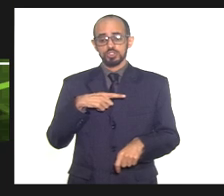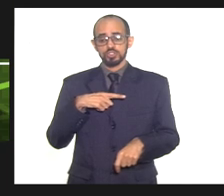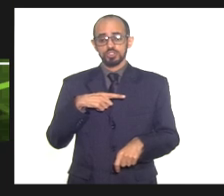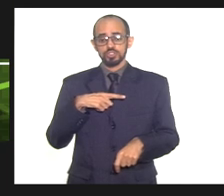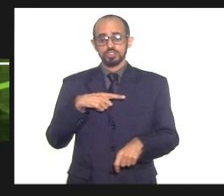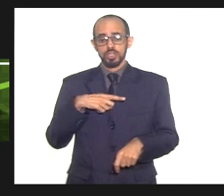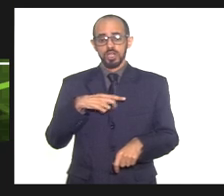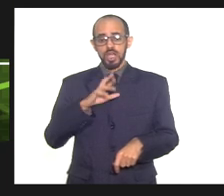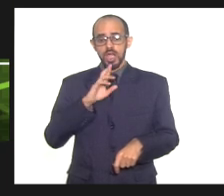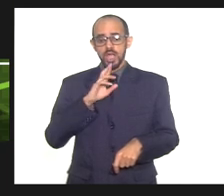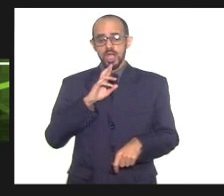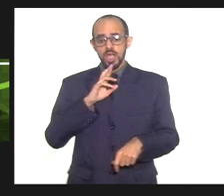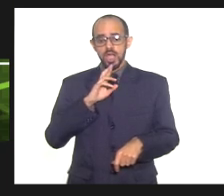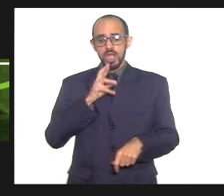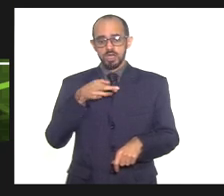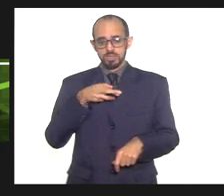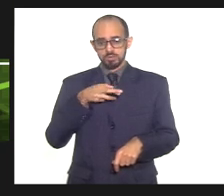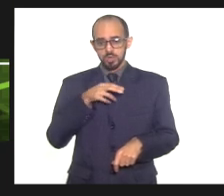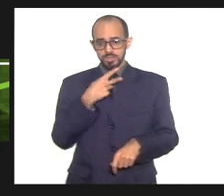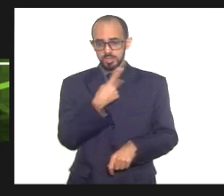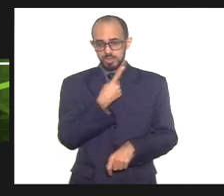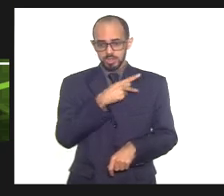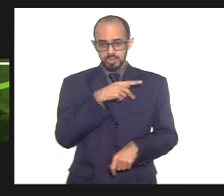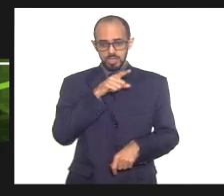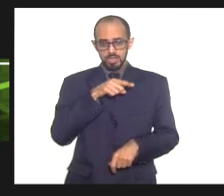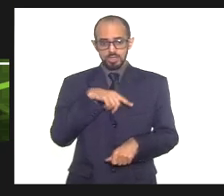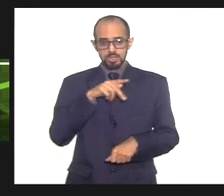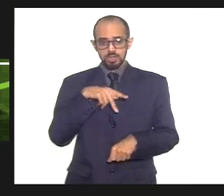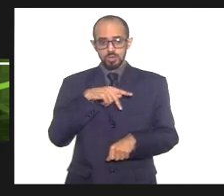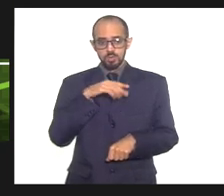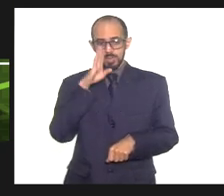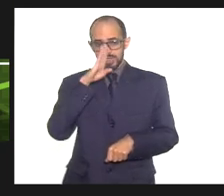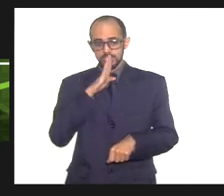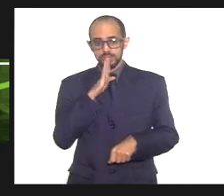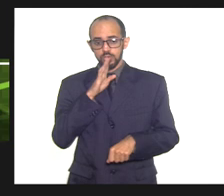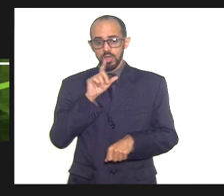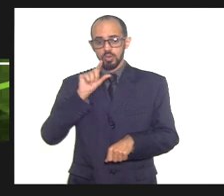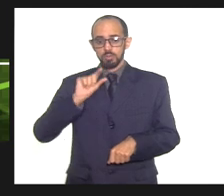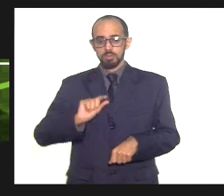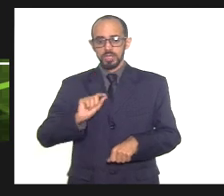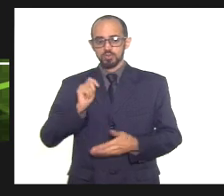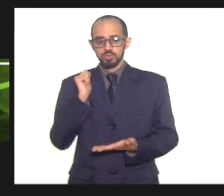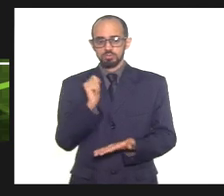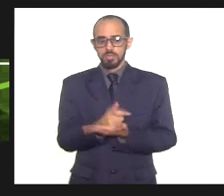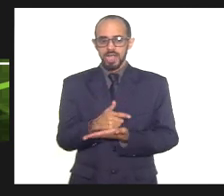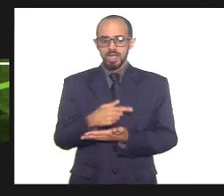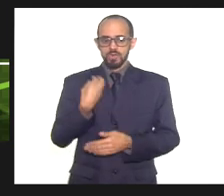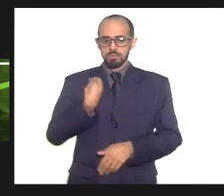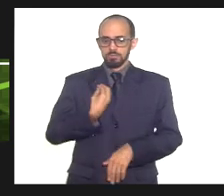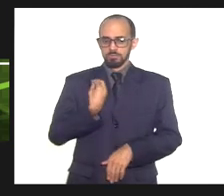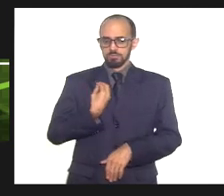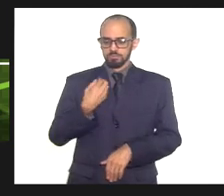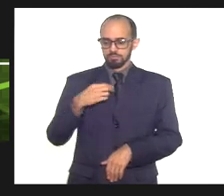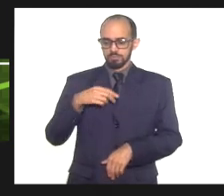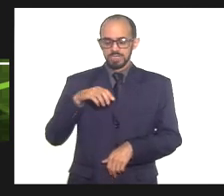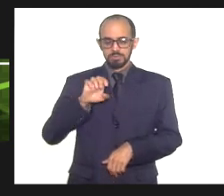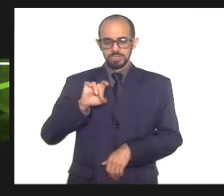país que menos se pagava participação especial.